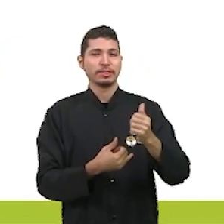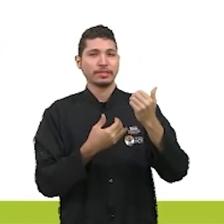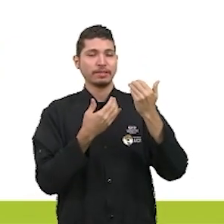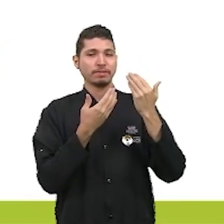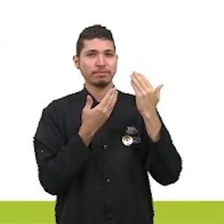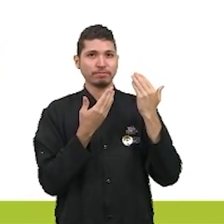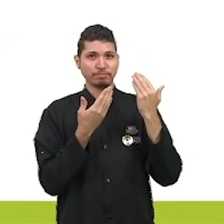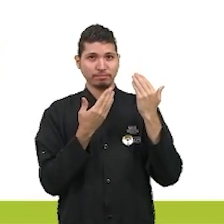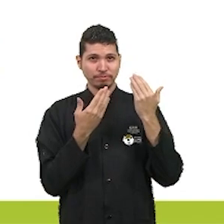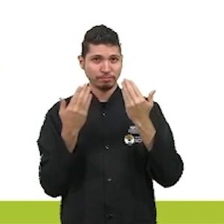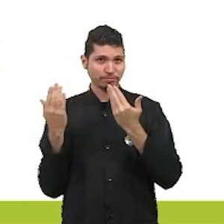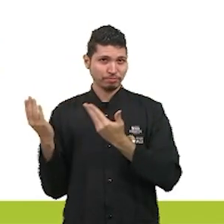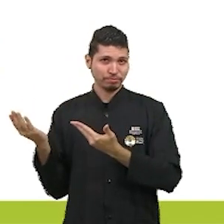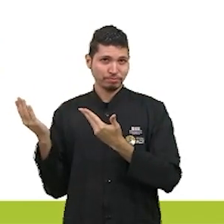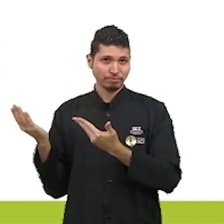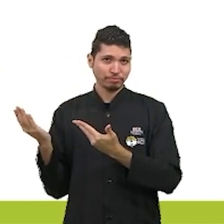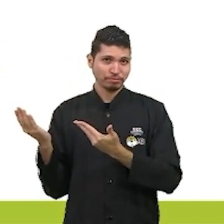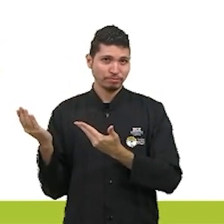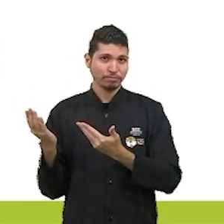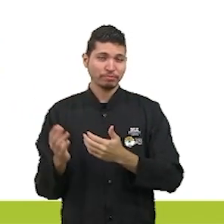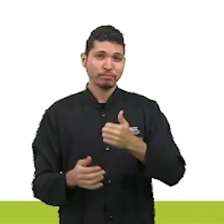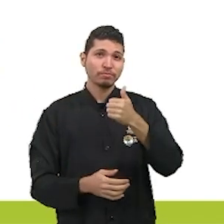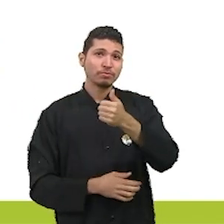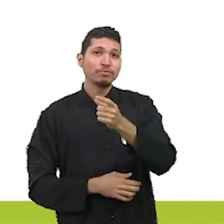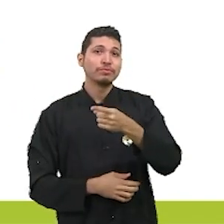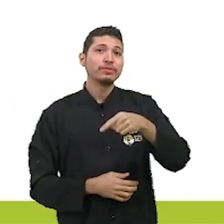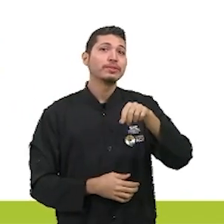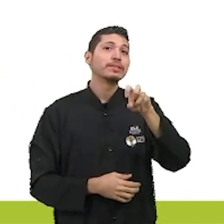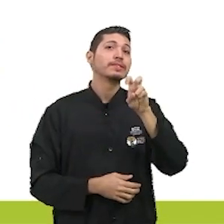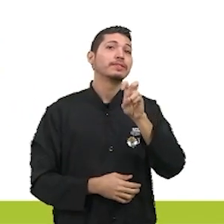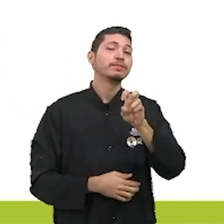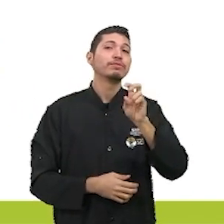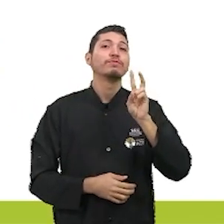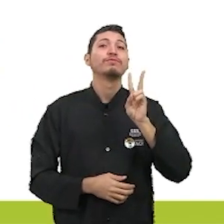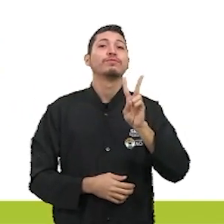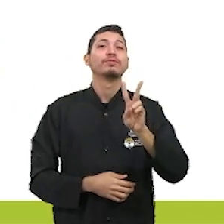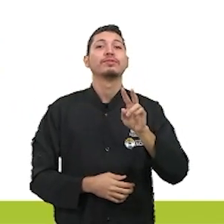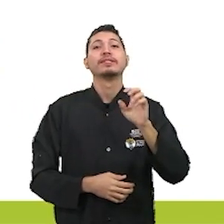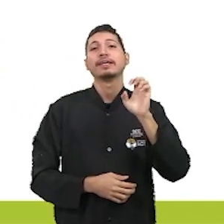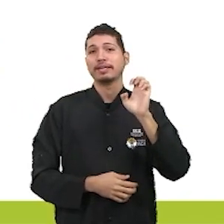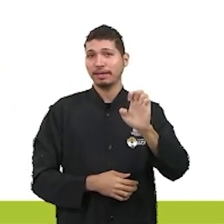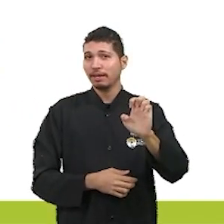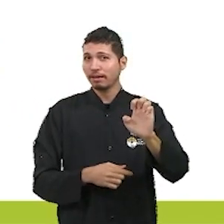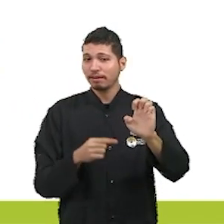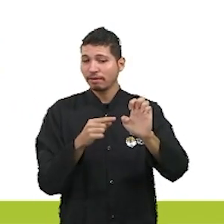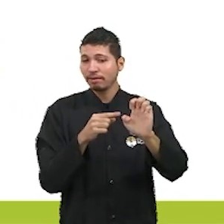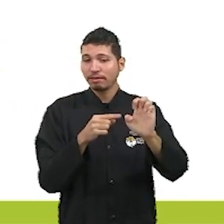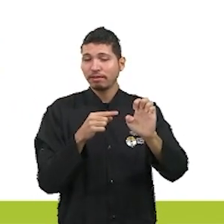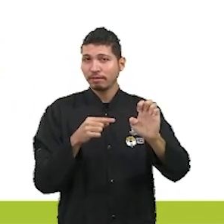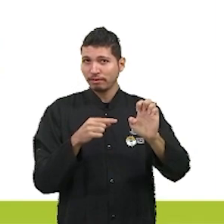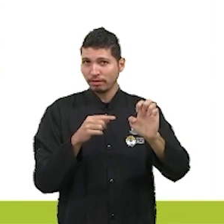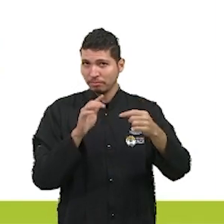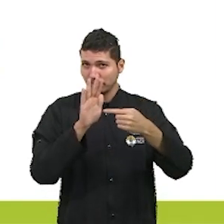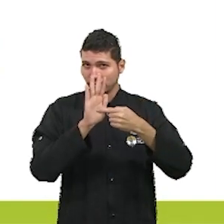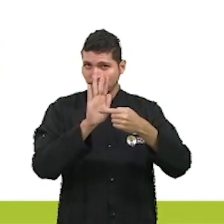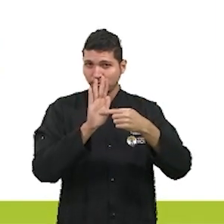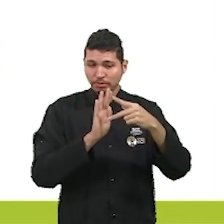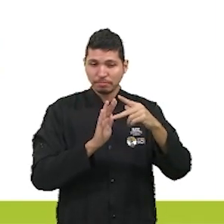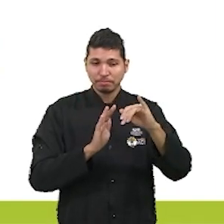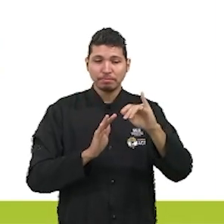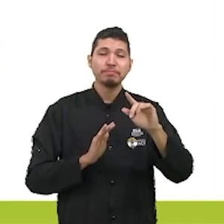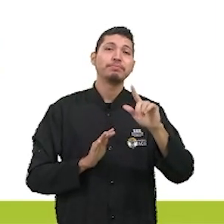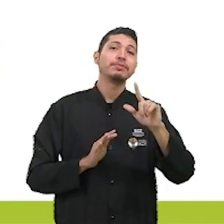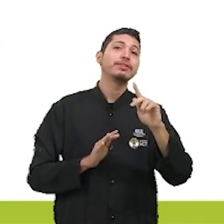4 pilhas de FEM de 1,5 volts. FEM porque eu estou falando de pilha, certo? Eu estou falando de um